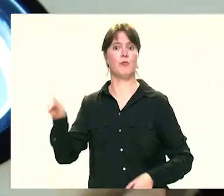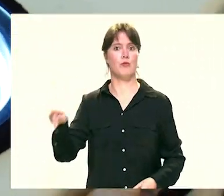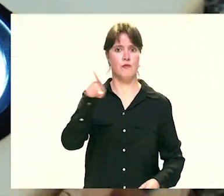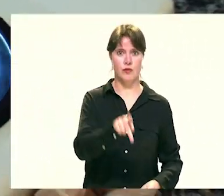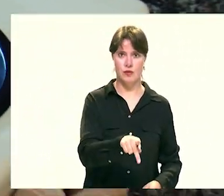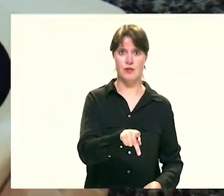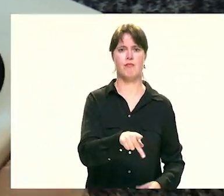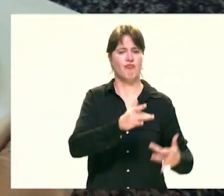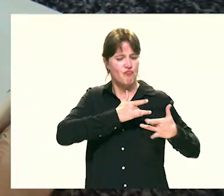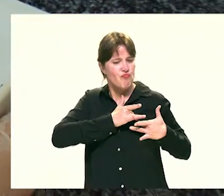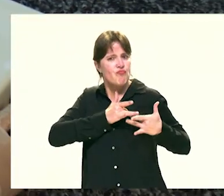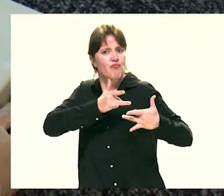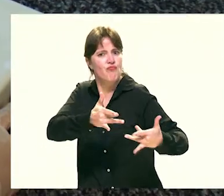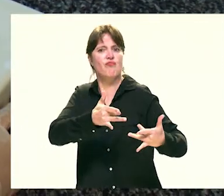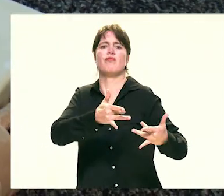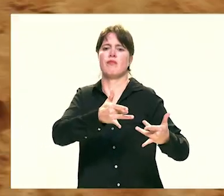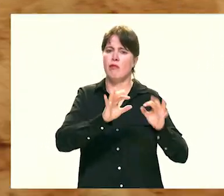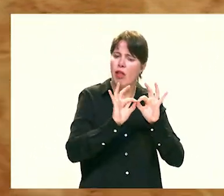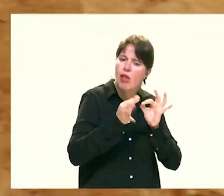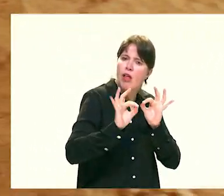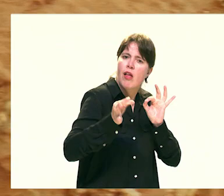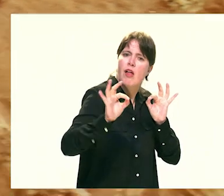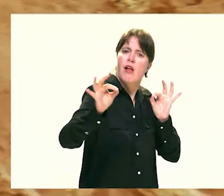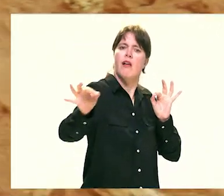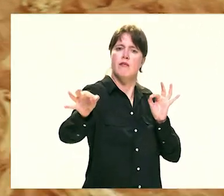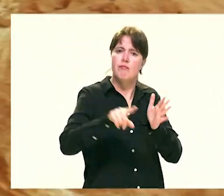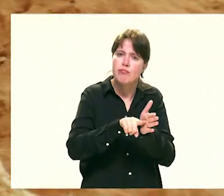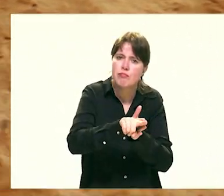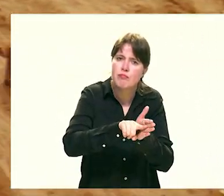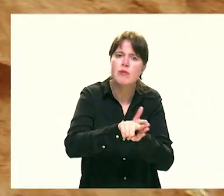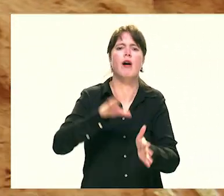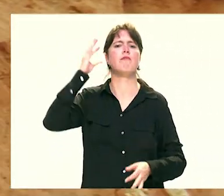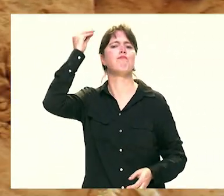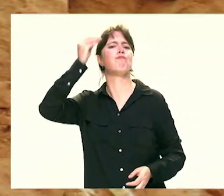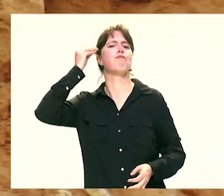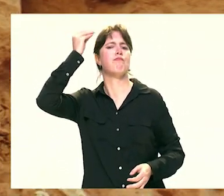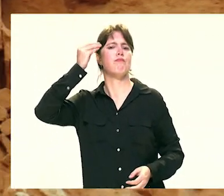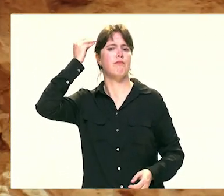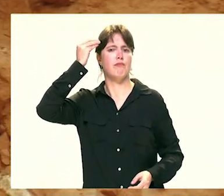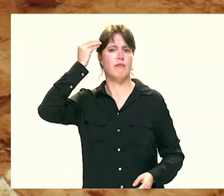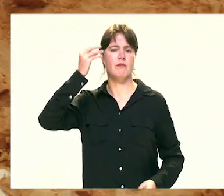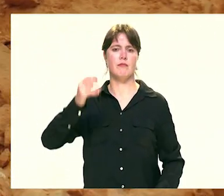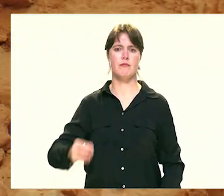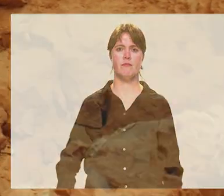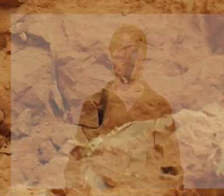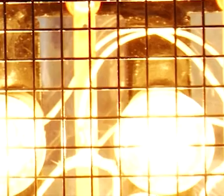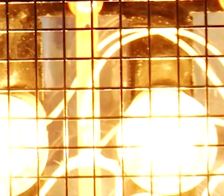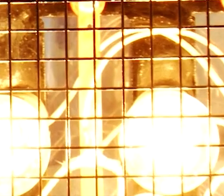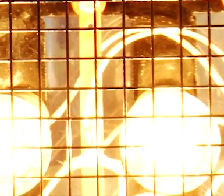de suas análises e experiências. São projetos de extensão que visam a integração com a comunidade da